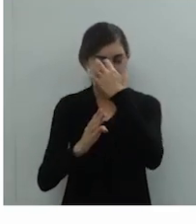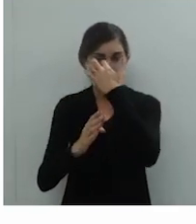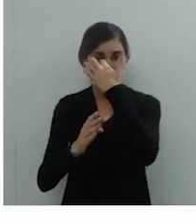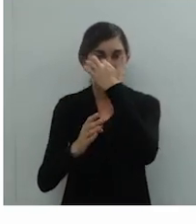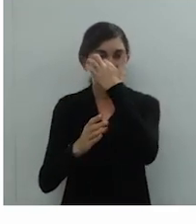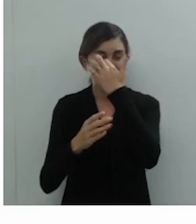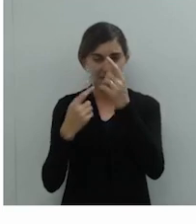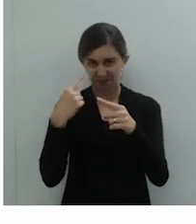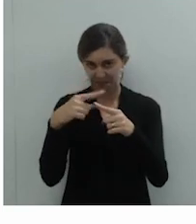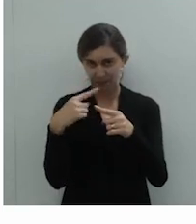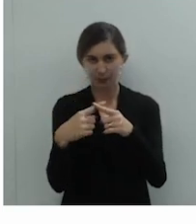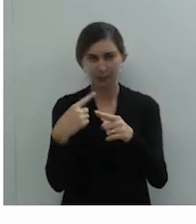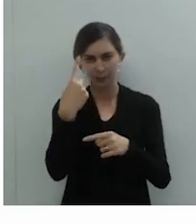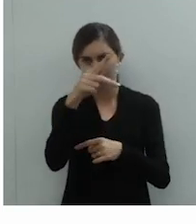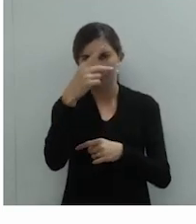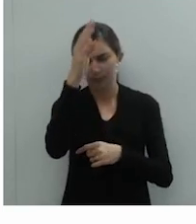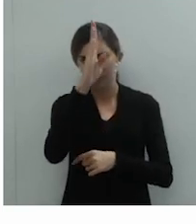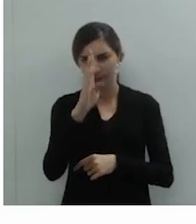essa divisão